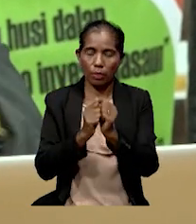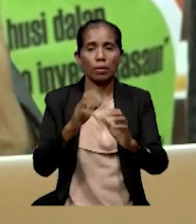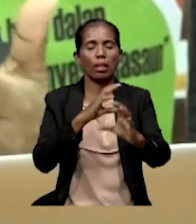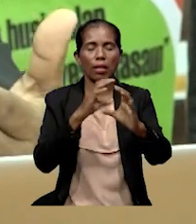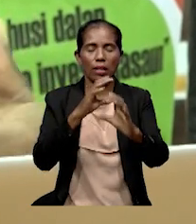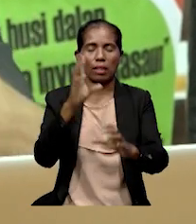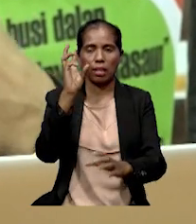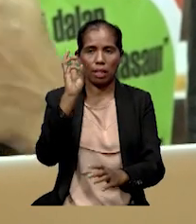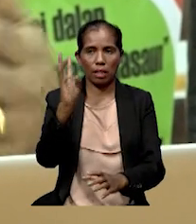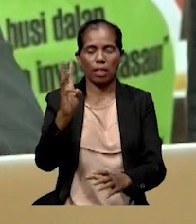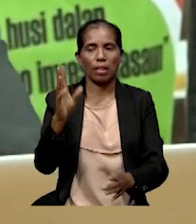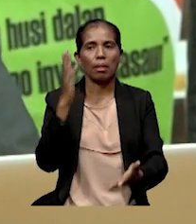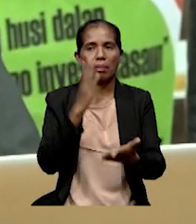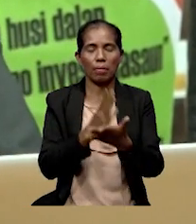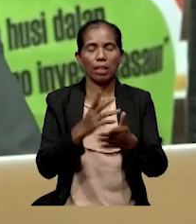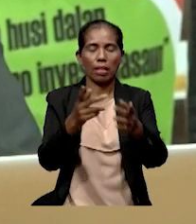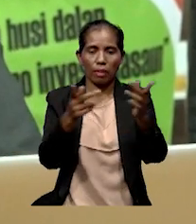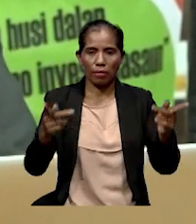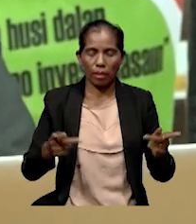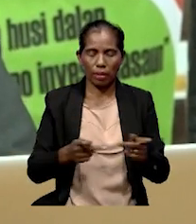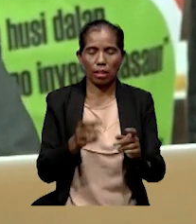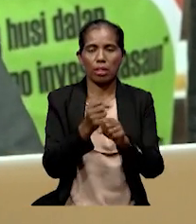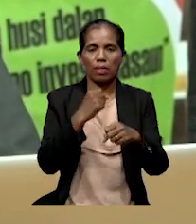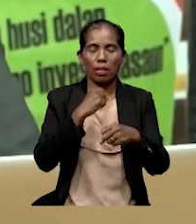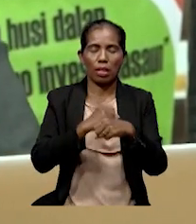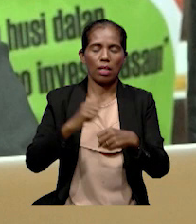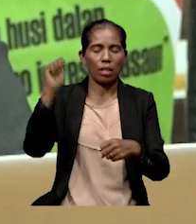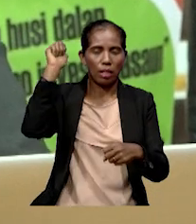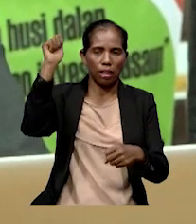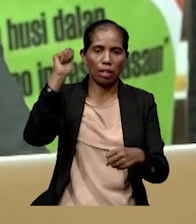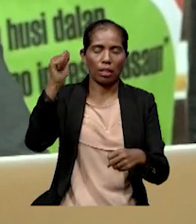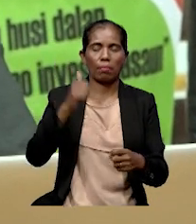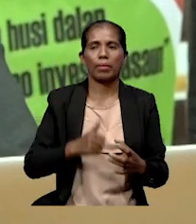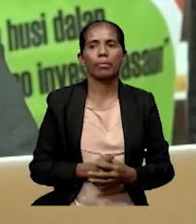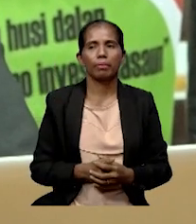ia recinto que fata em sirané, a tohalo comícios políticos ninien.